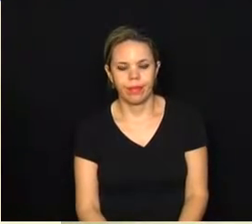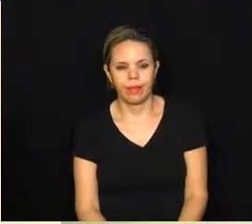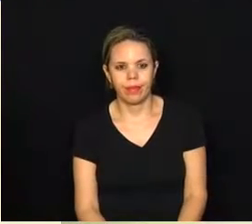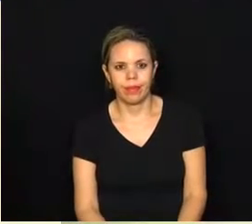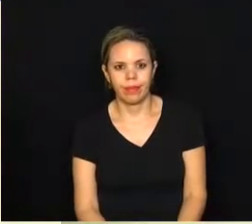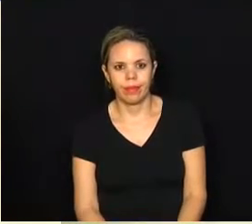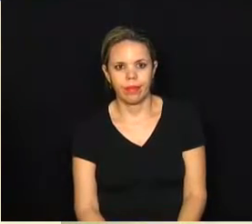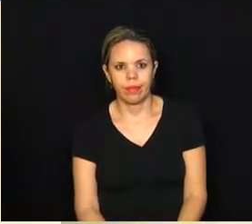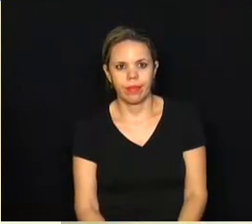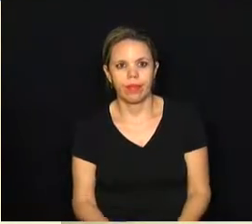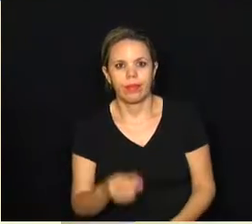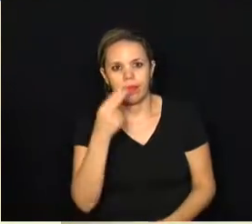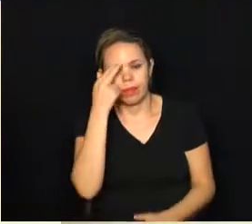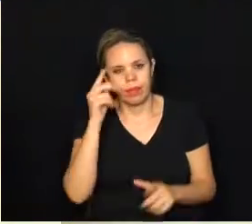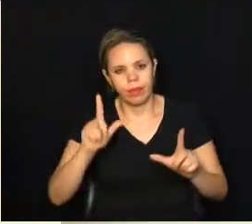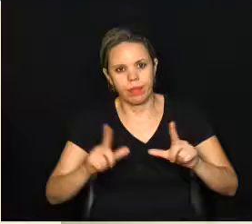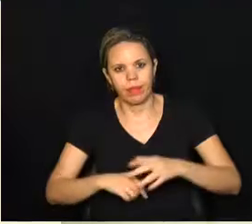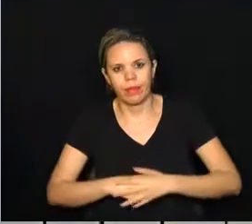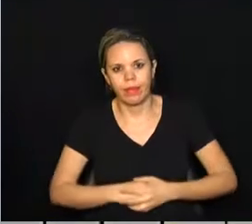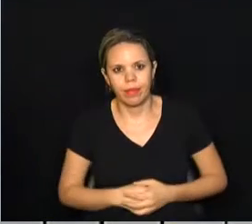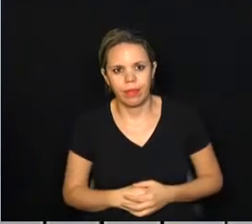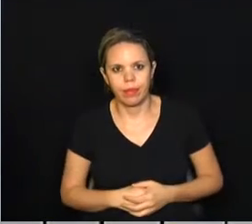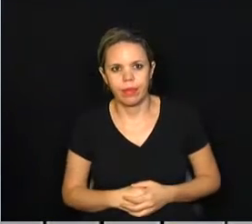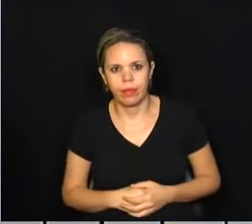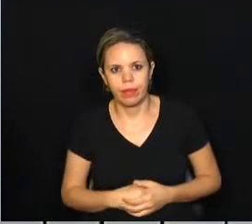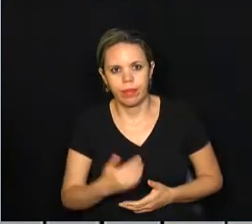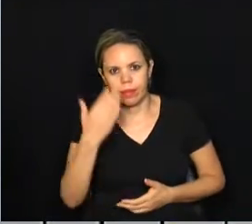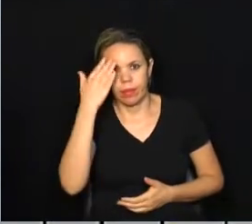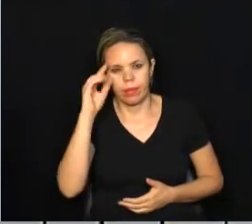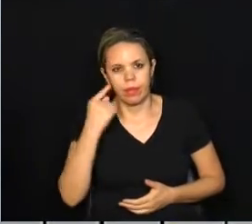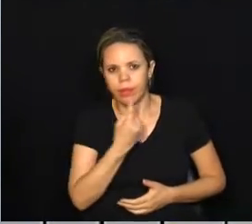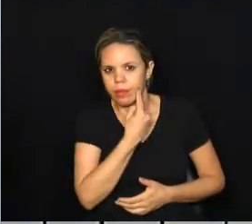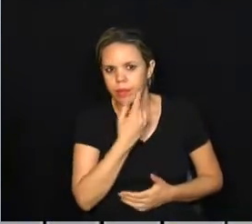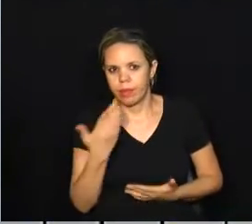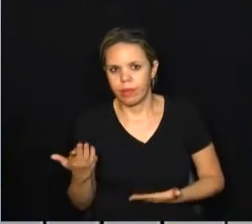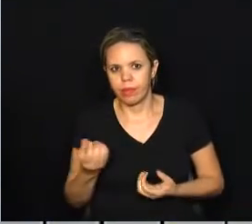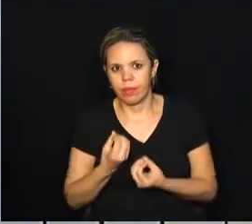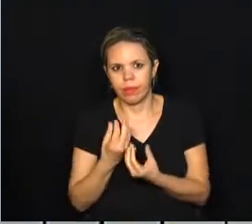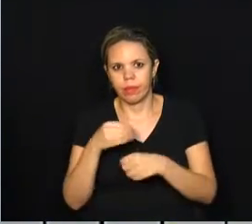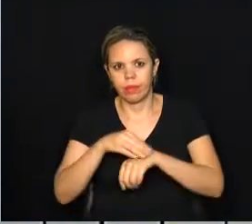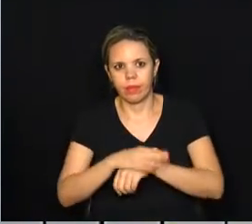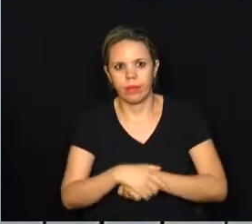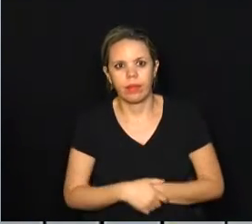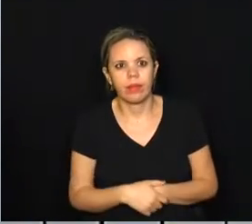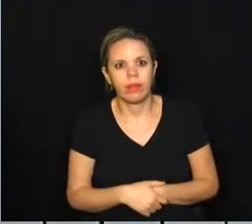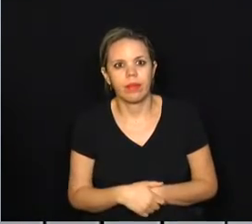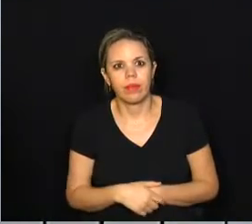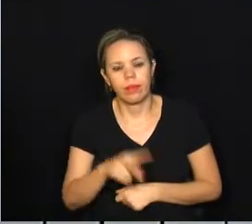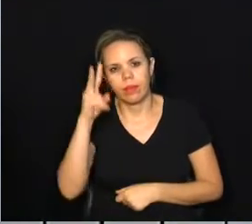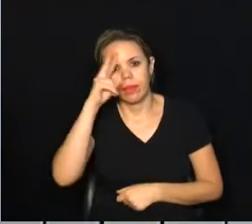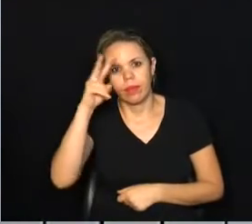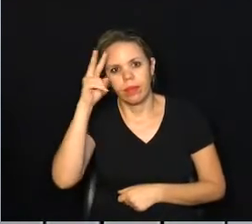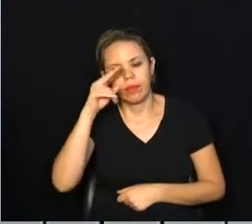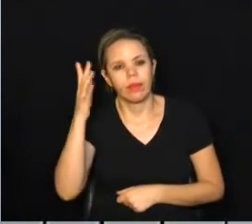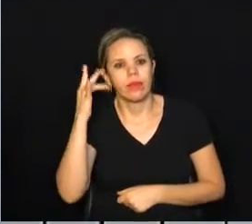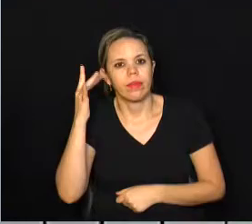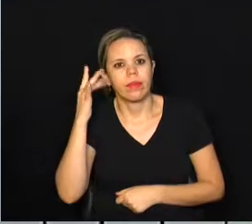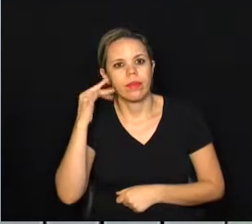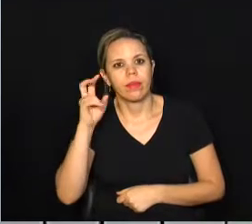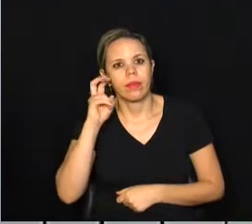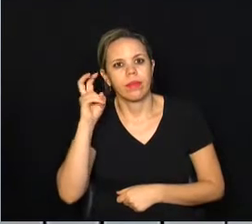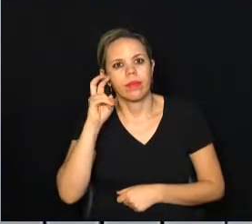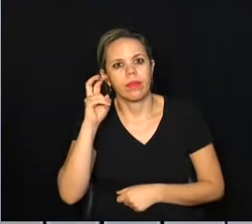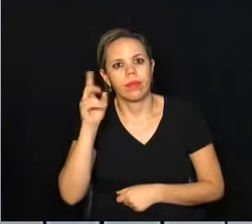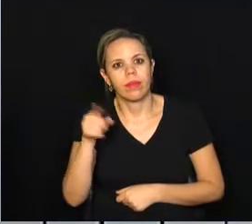www.campinas.sp.leg.br. É com você aí no estúdio, Gabriel. Muito obrigado, Mirna Abreu, pelas informações. Lembrando que amanhã, quinta-feira,